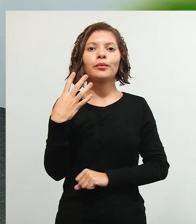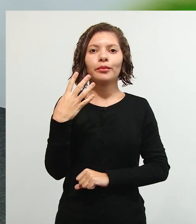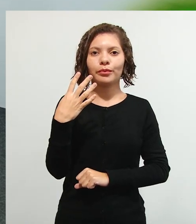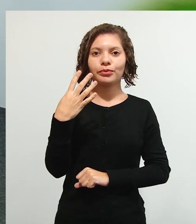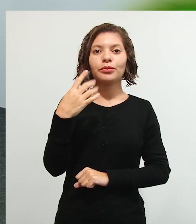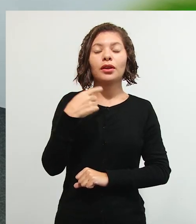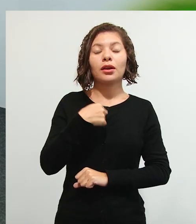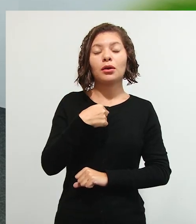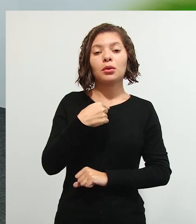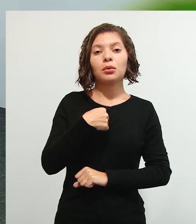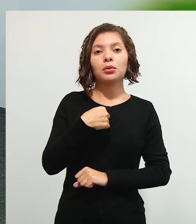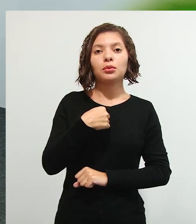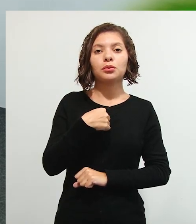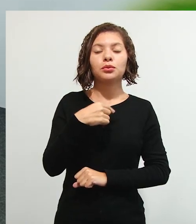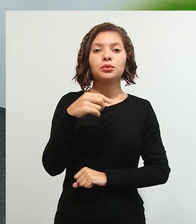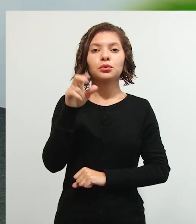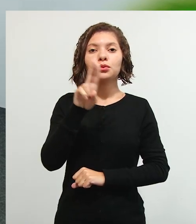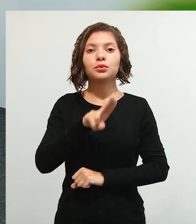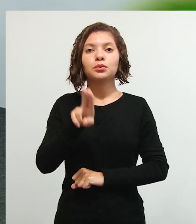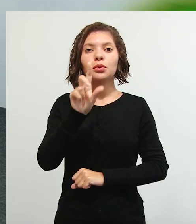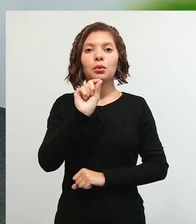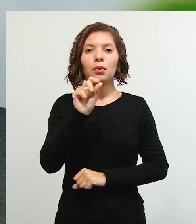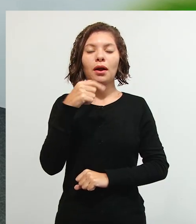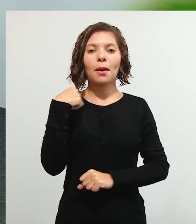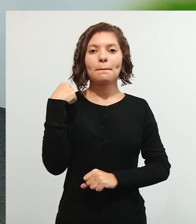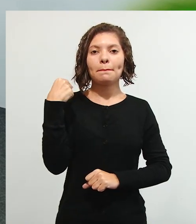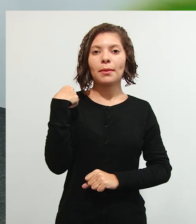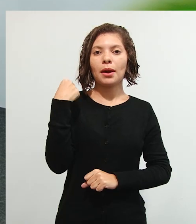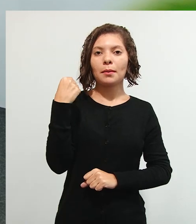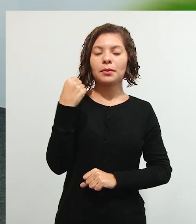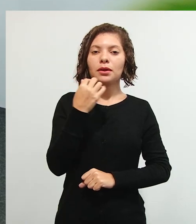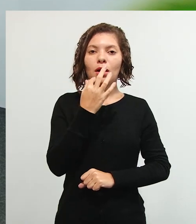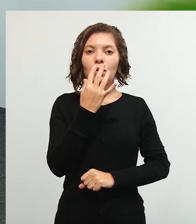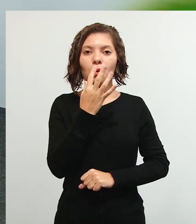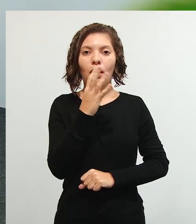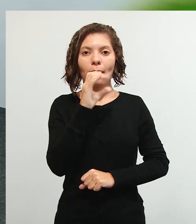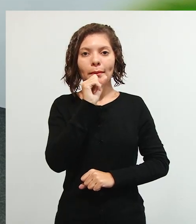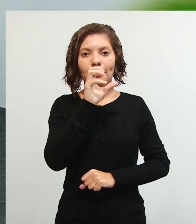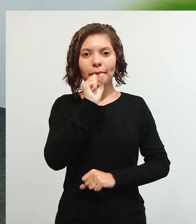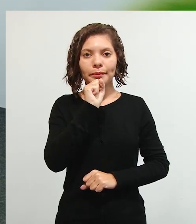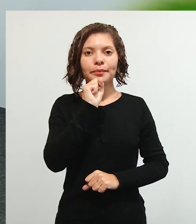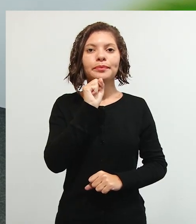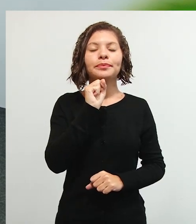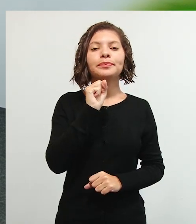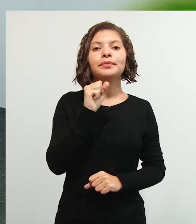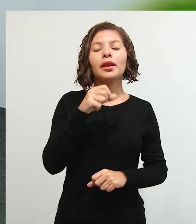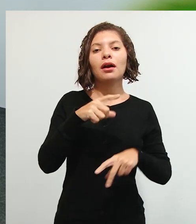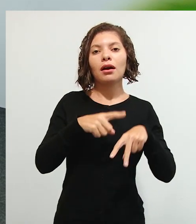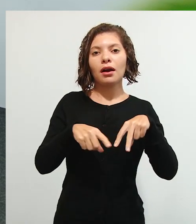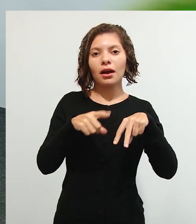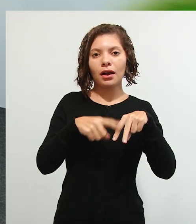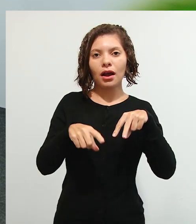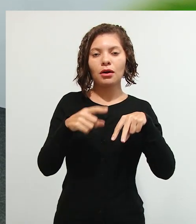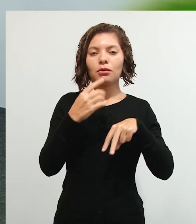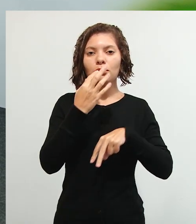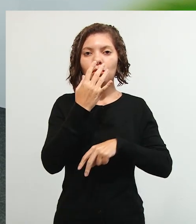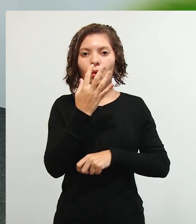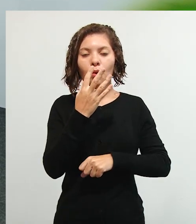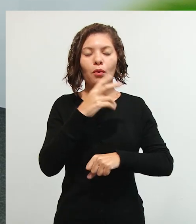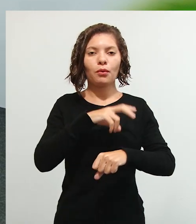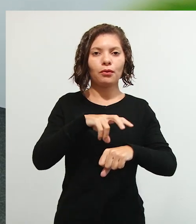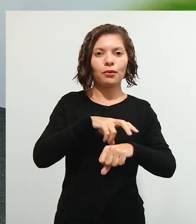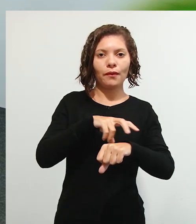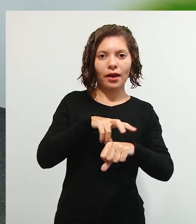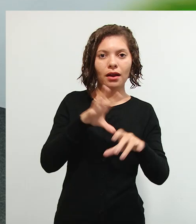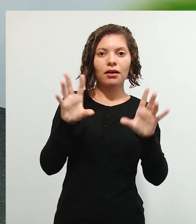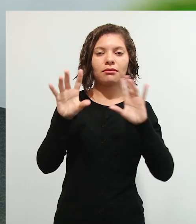m e estou vestido com a camisa polo de cor laranja, a calça comprida